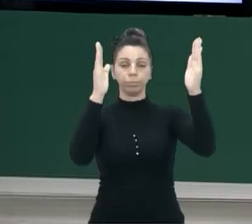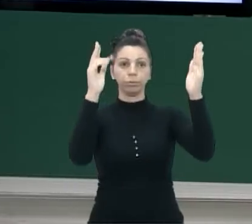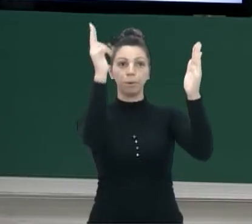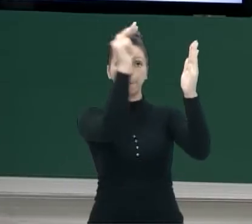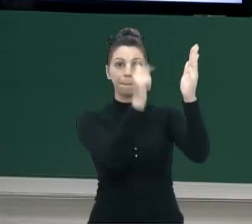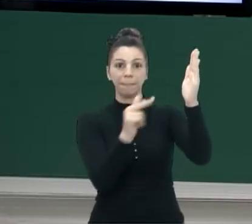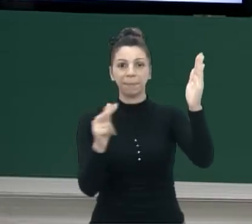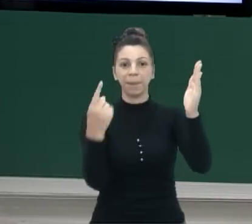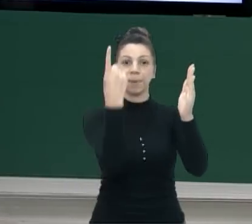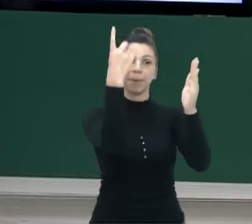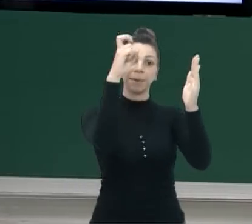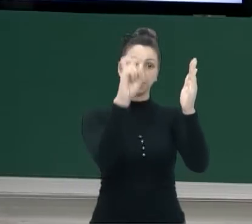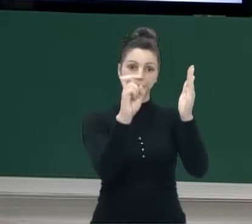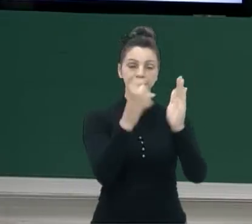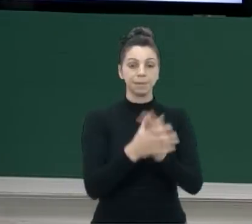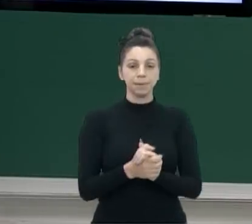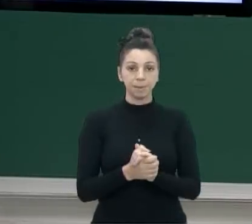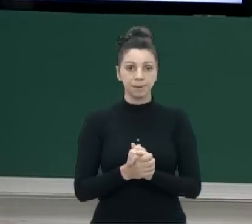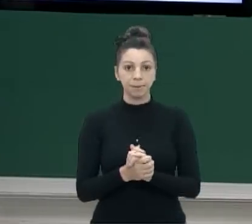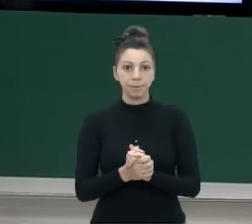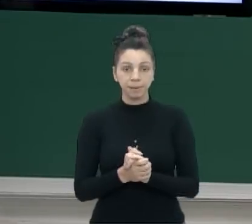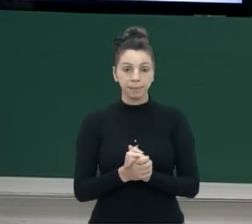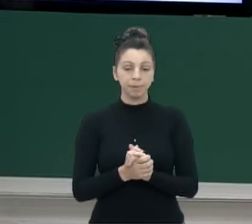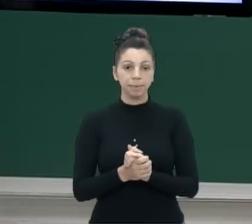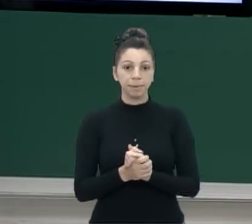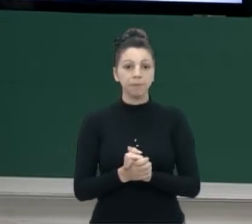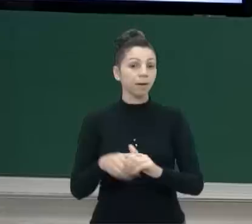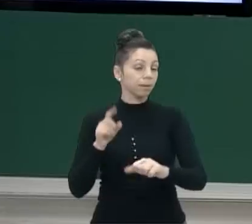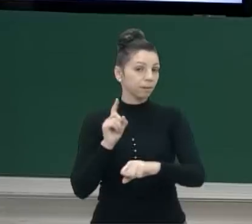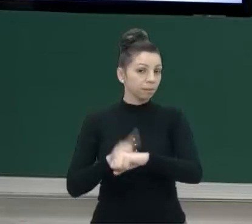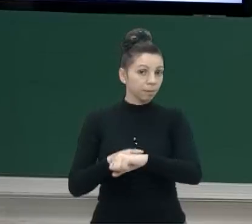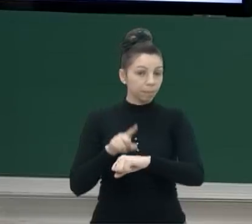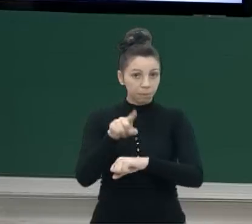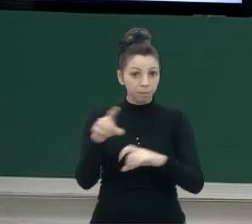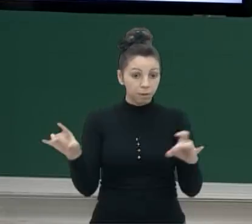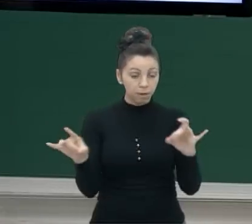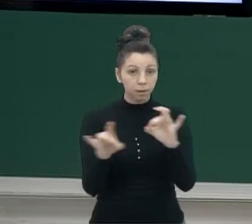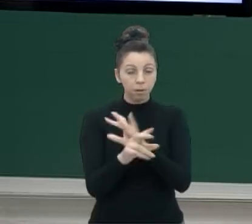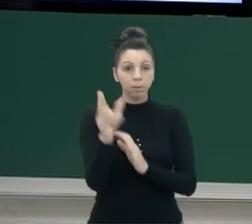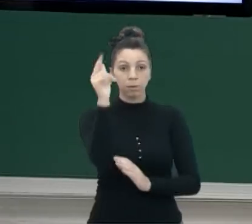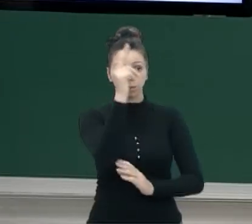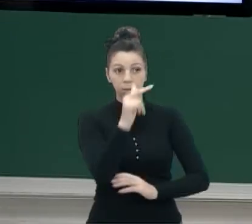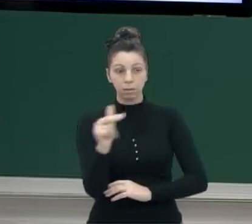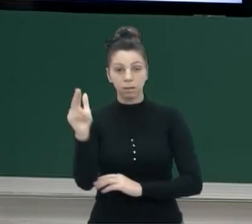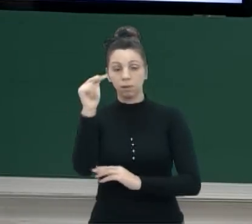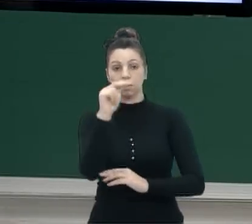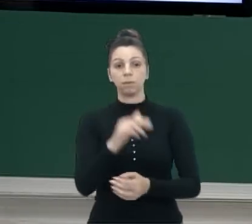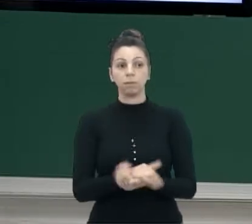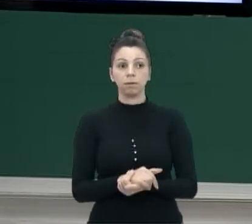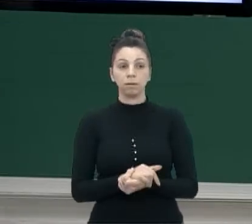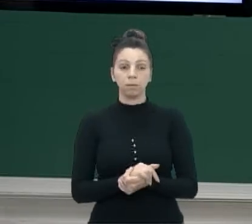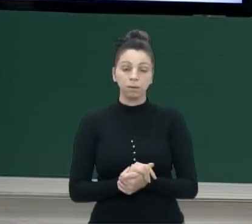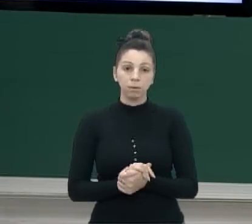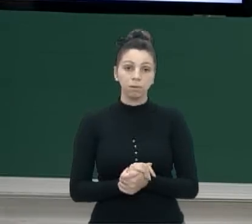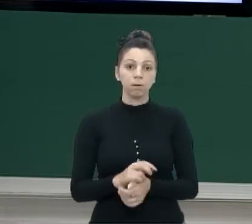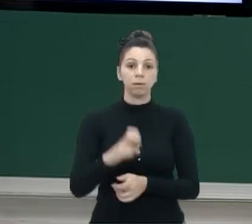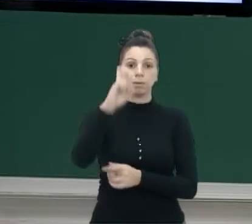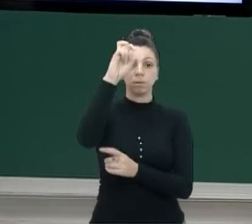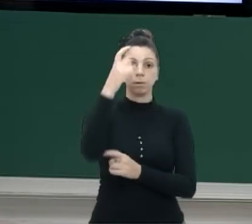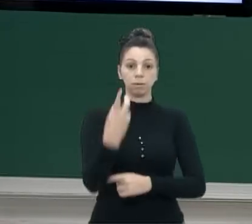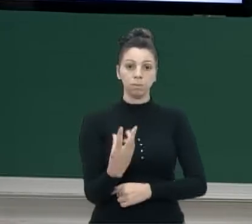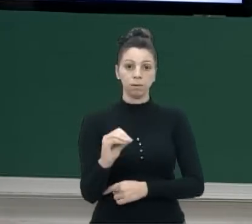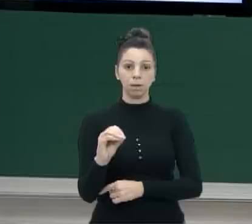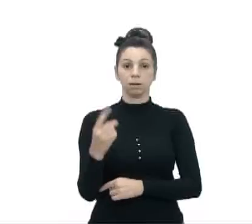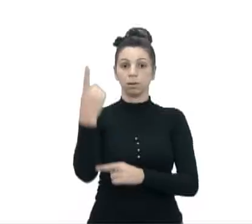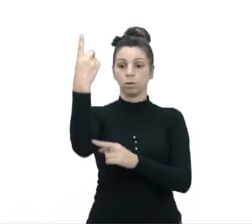não fizeram desse jeito aí, a prof vai dar um tempinho aí para vocês terminarem os desenhos e terminar aqui, ó, os 5 décimos